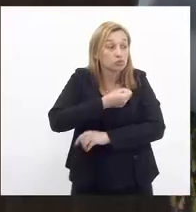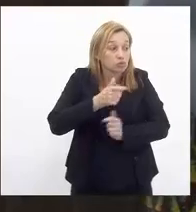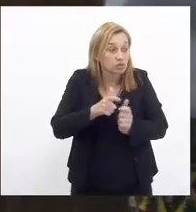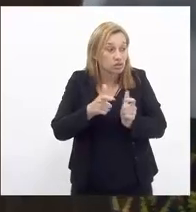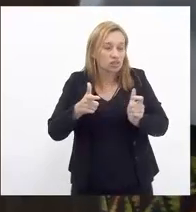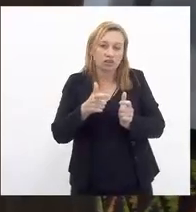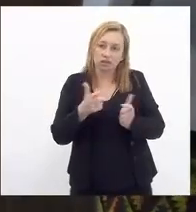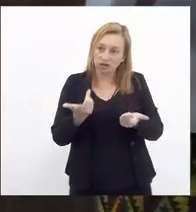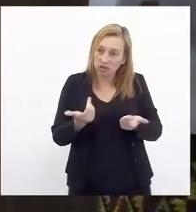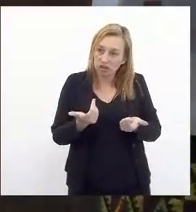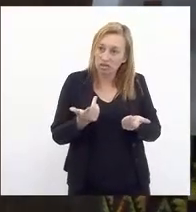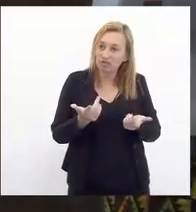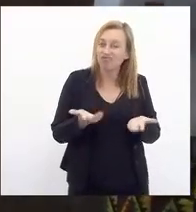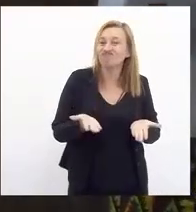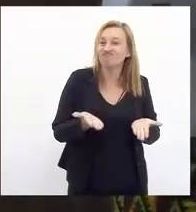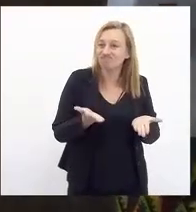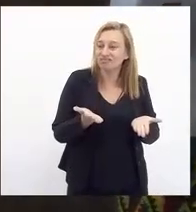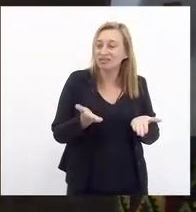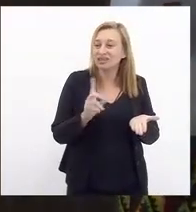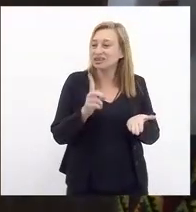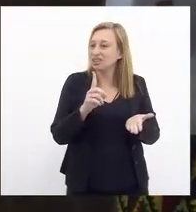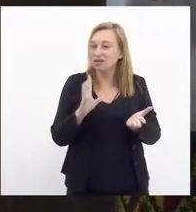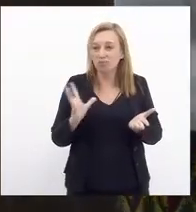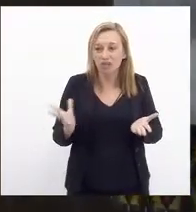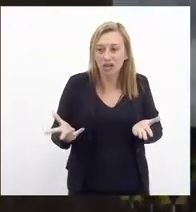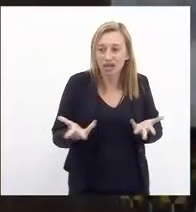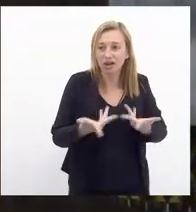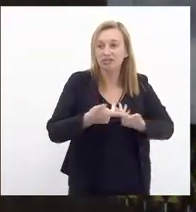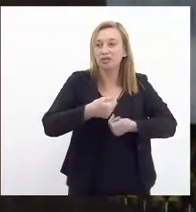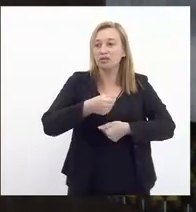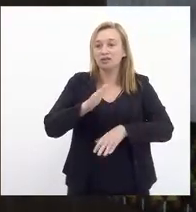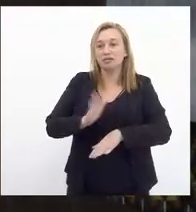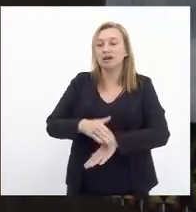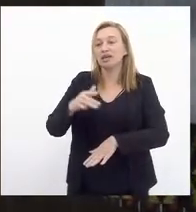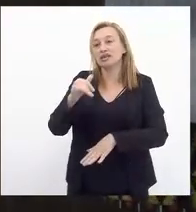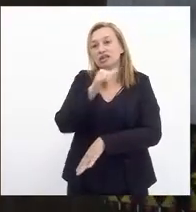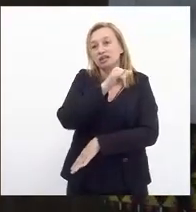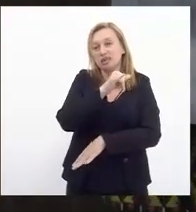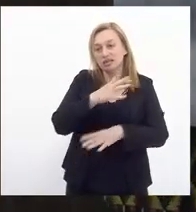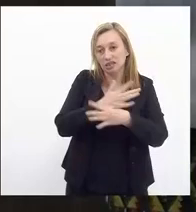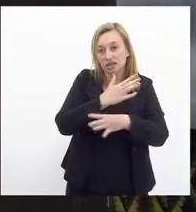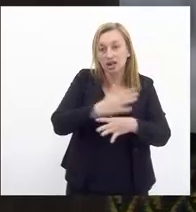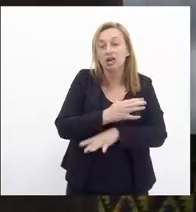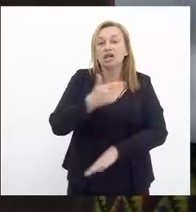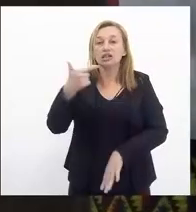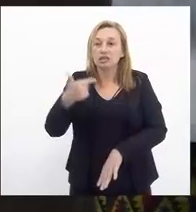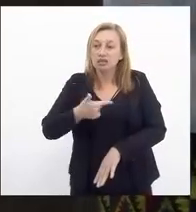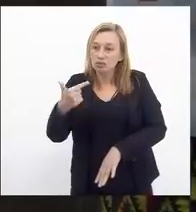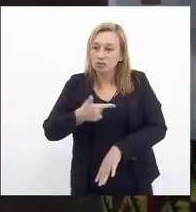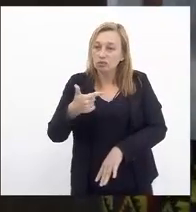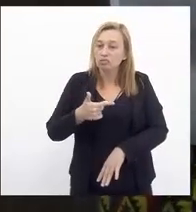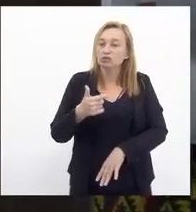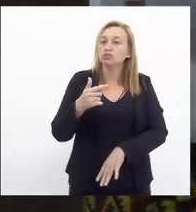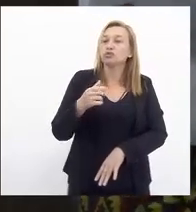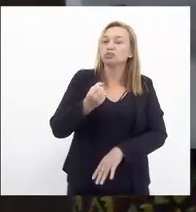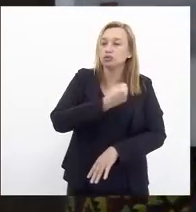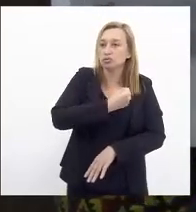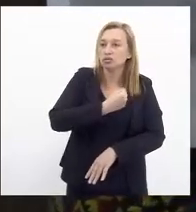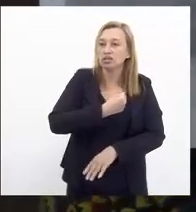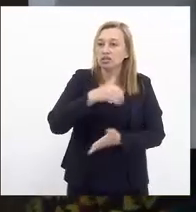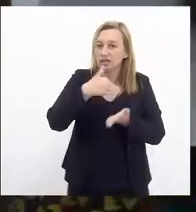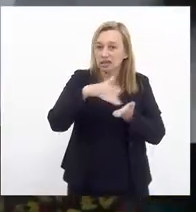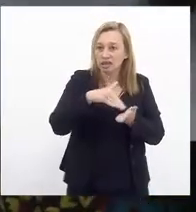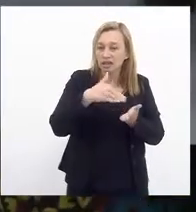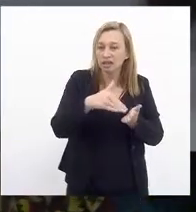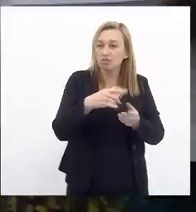essa cidade já não seja mais maravilhosa segundo dados da secretaria o pau mais de